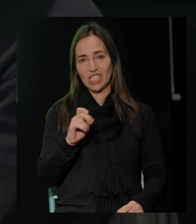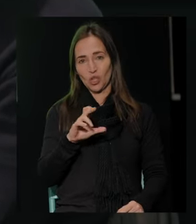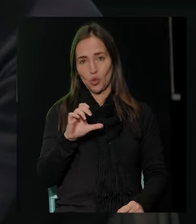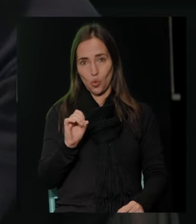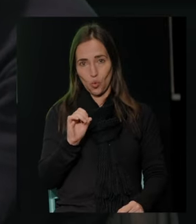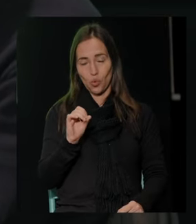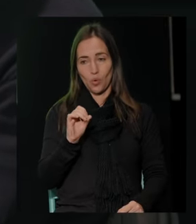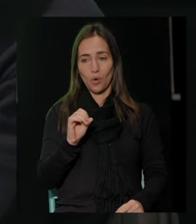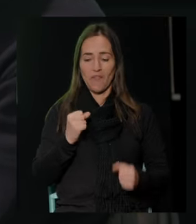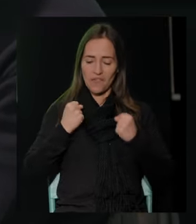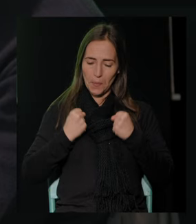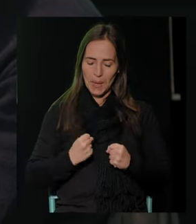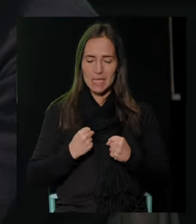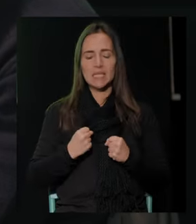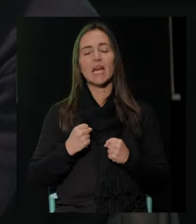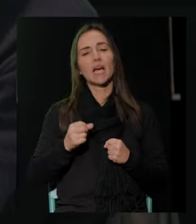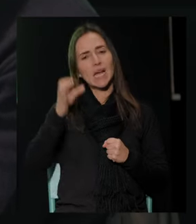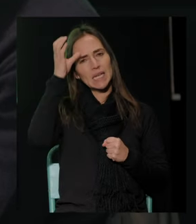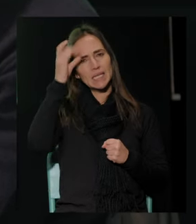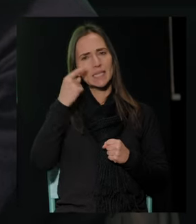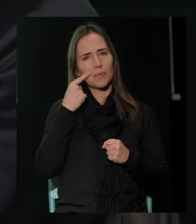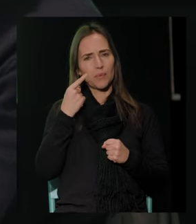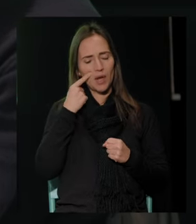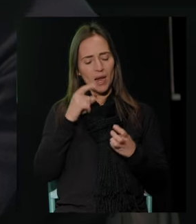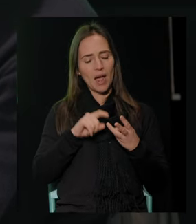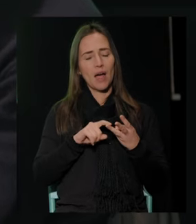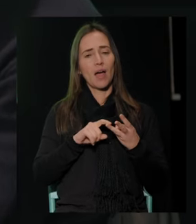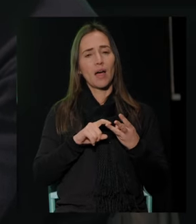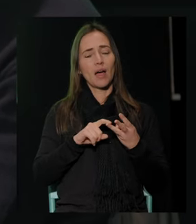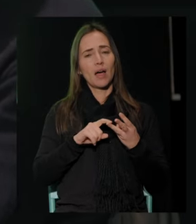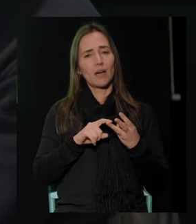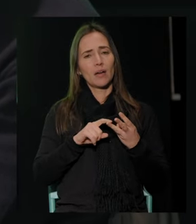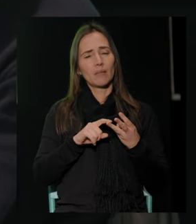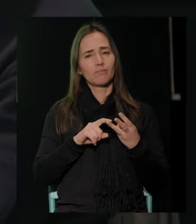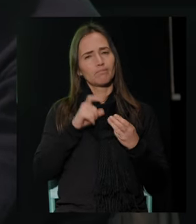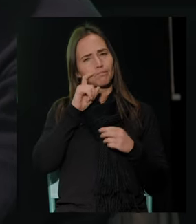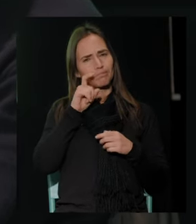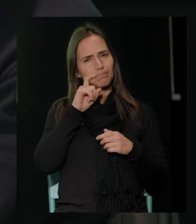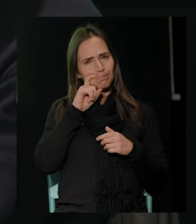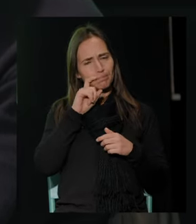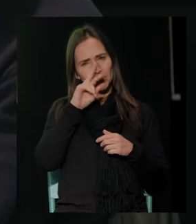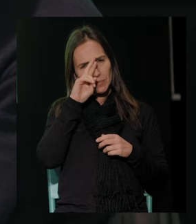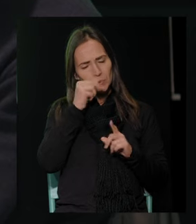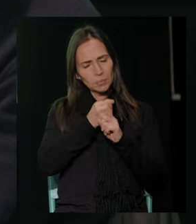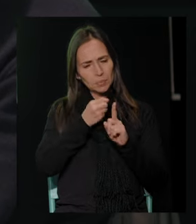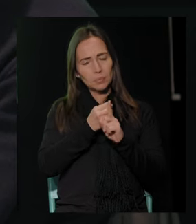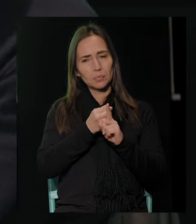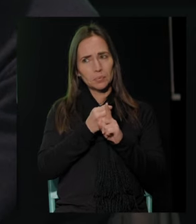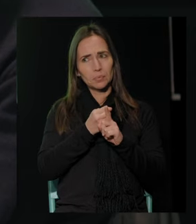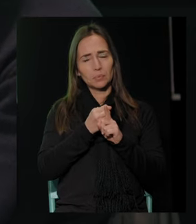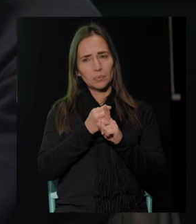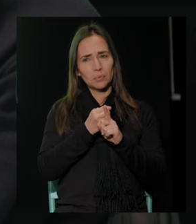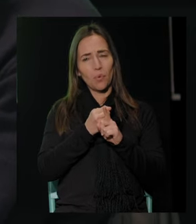A a atualidade, firmeza, a a sabedoria. perseverança Acho mesmo. e o Acho cuidado ambiental. que são